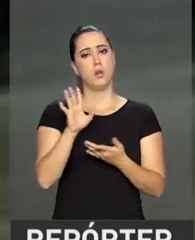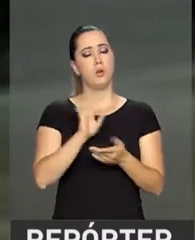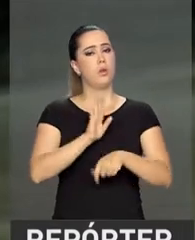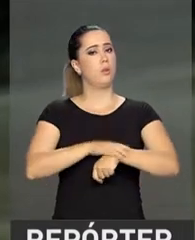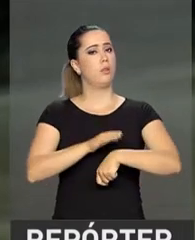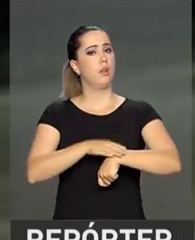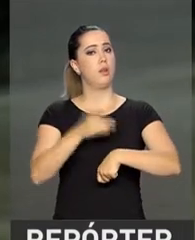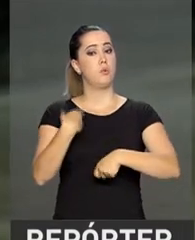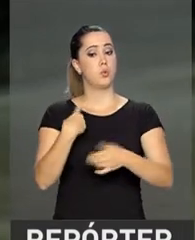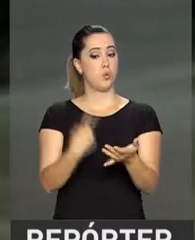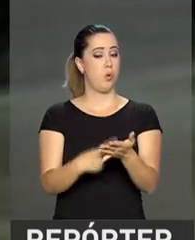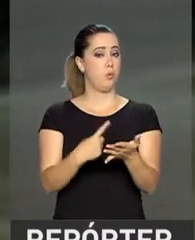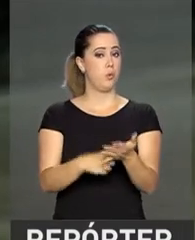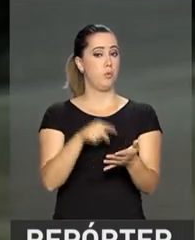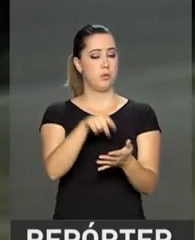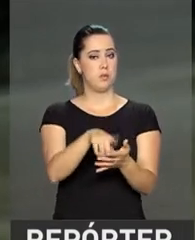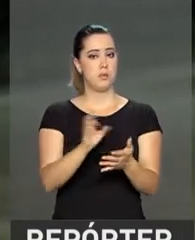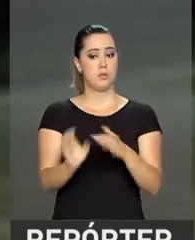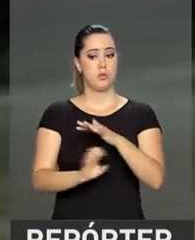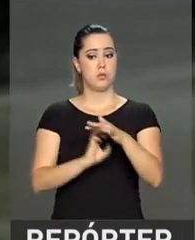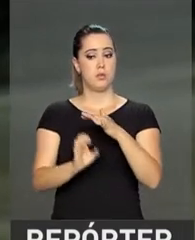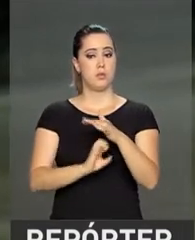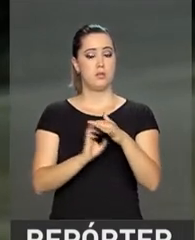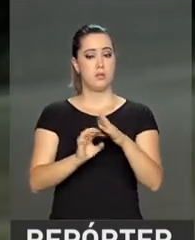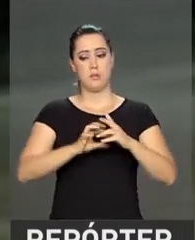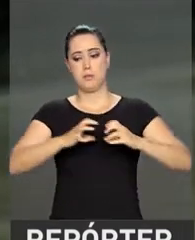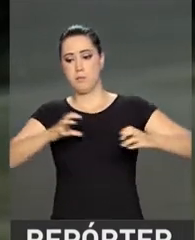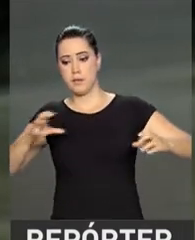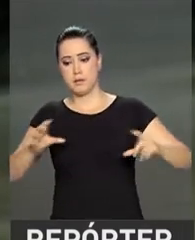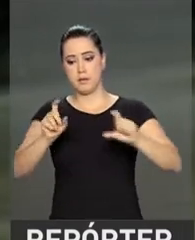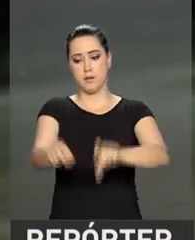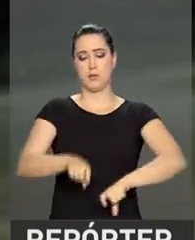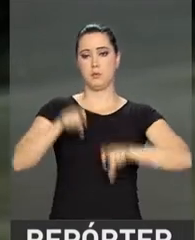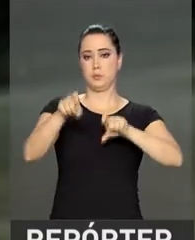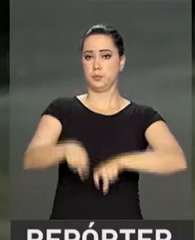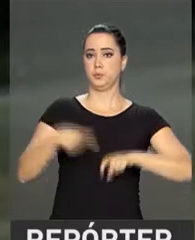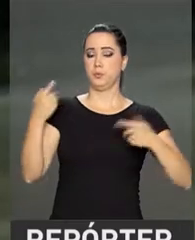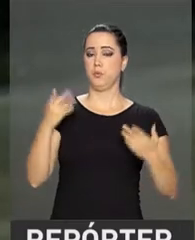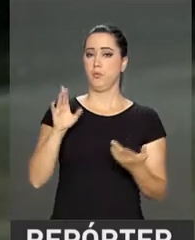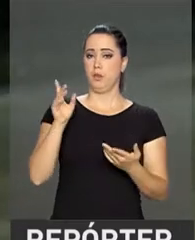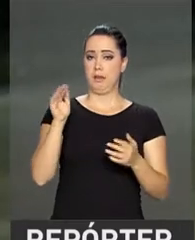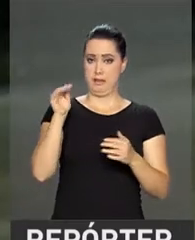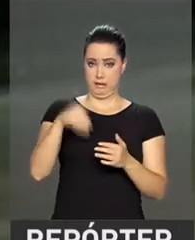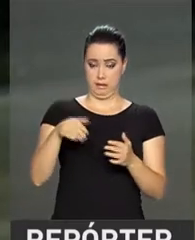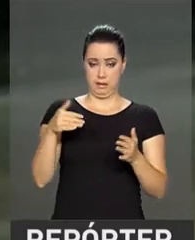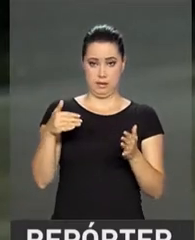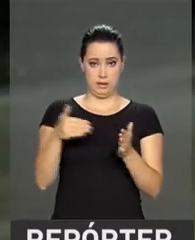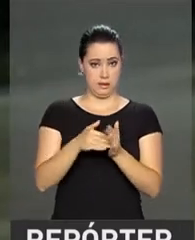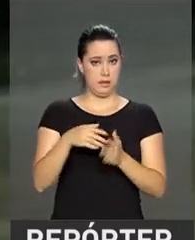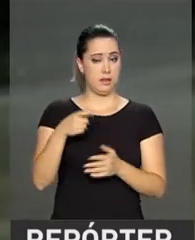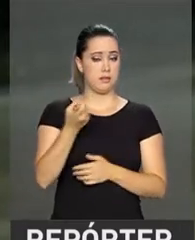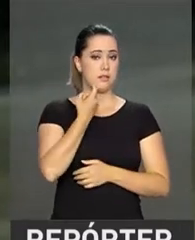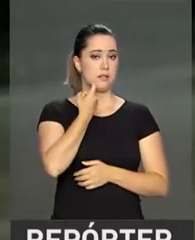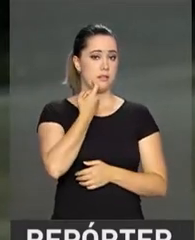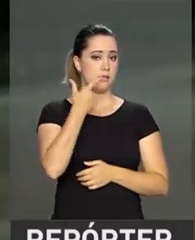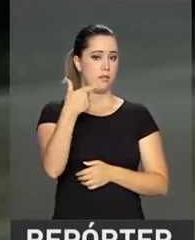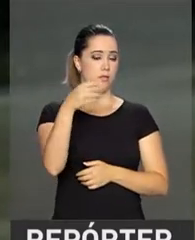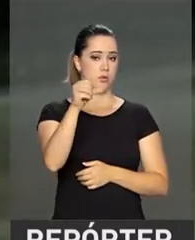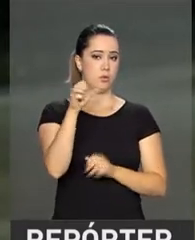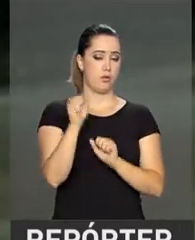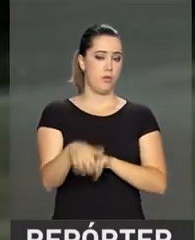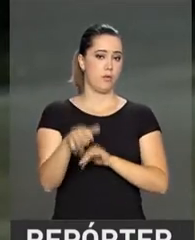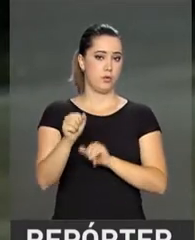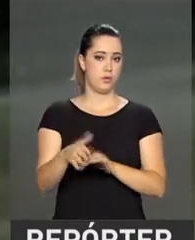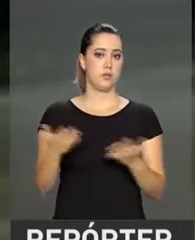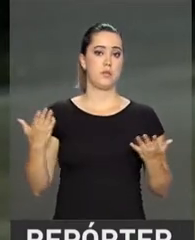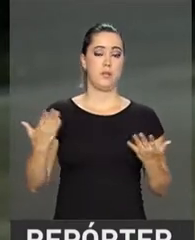prazo máximo de adesão desses grandes agricultores ao programa seria nesta sexta-feira, 29 de setembro.